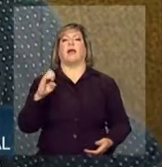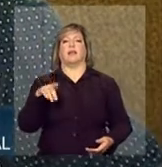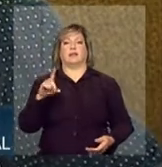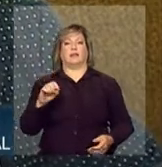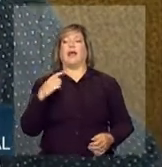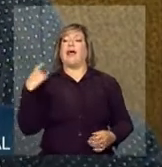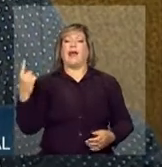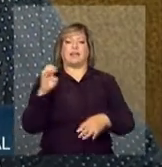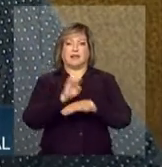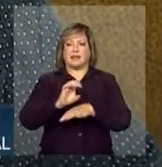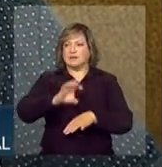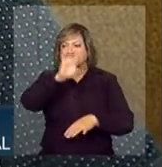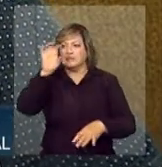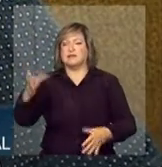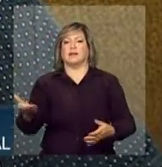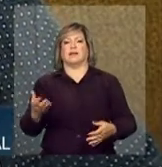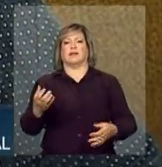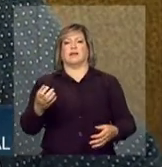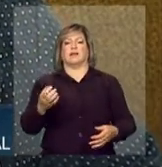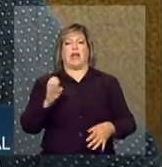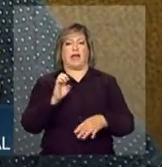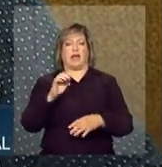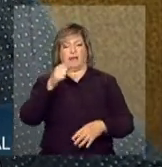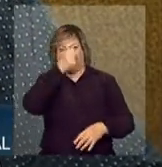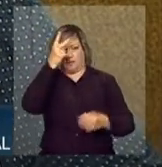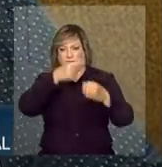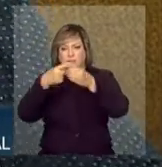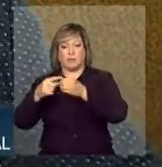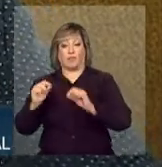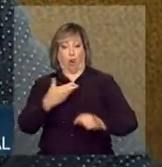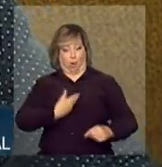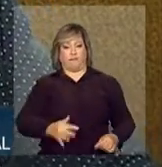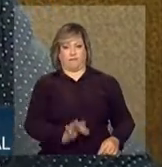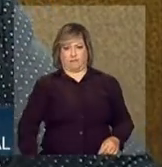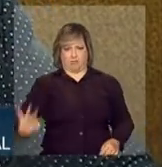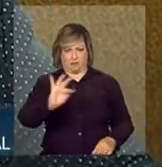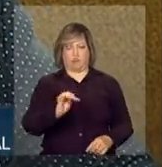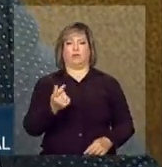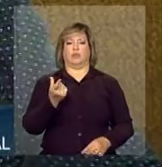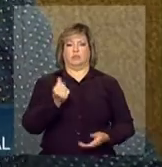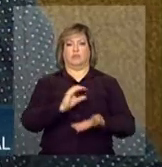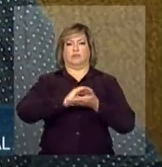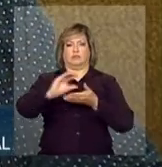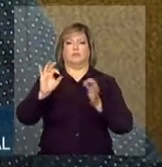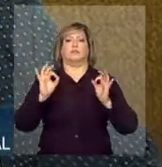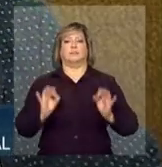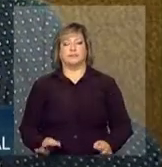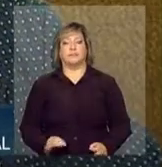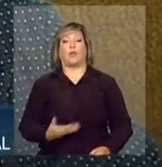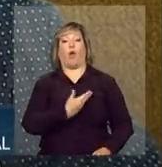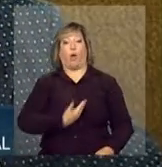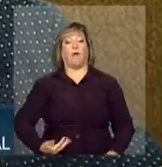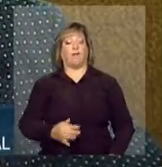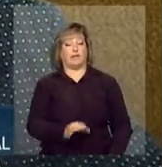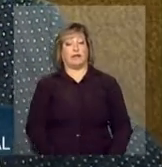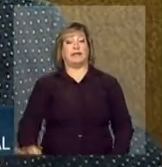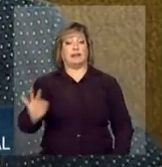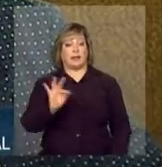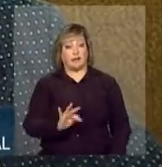tem uma parcela importantíssima e estratégica na área de abastecimento. O governo federal tem uma